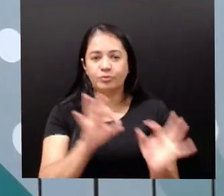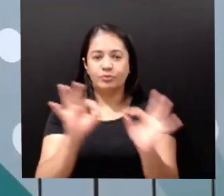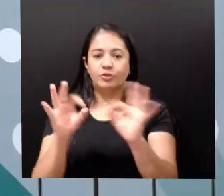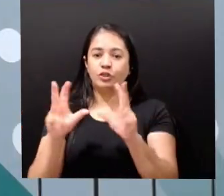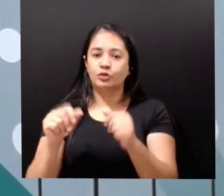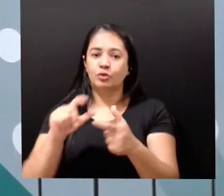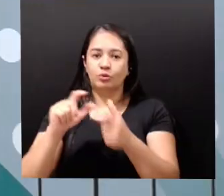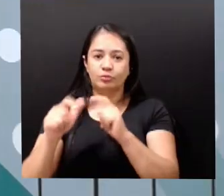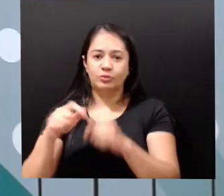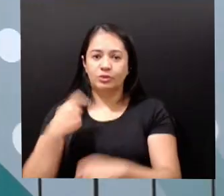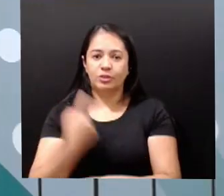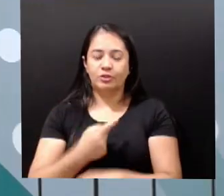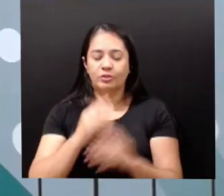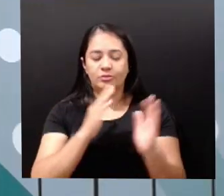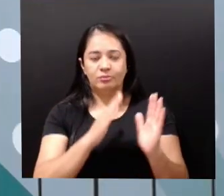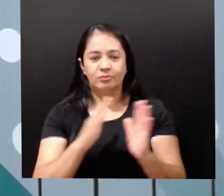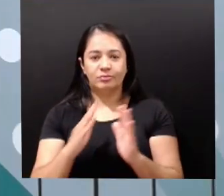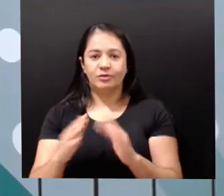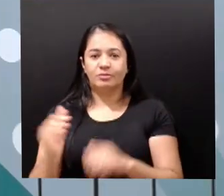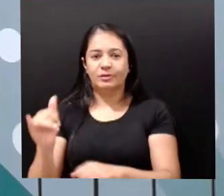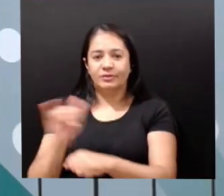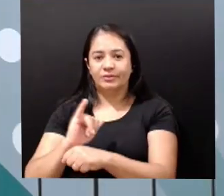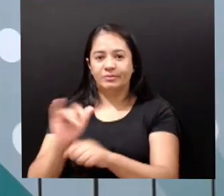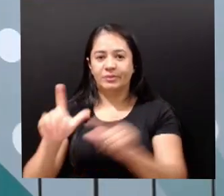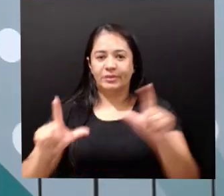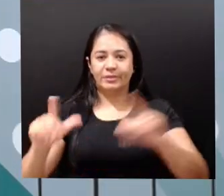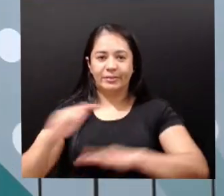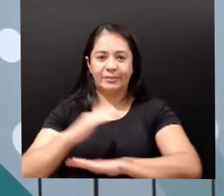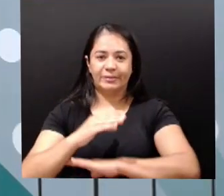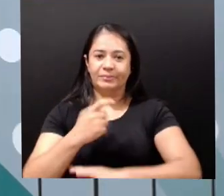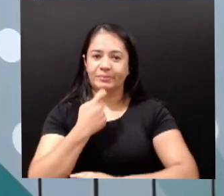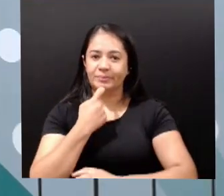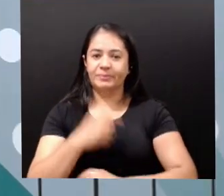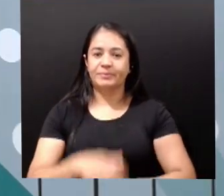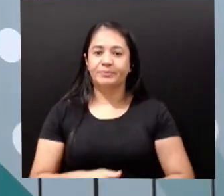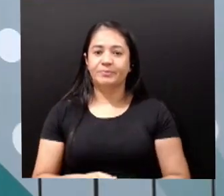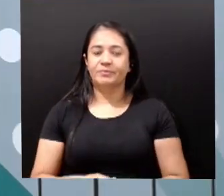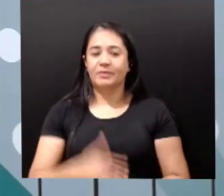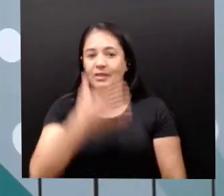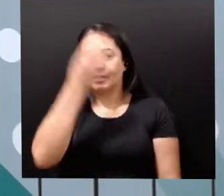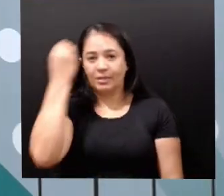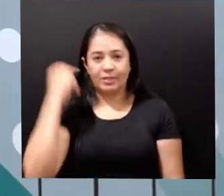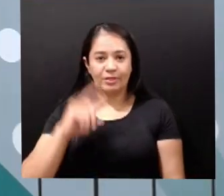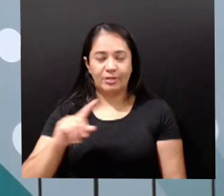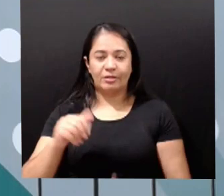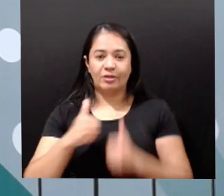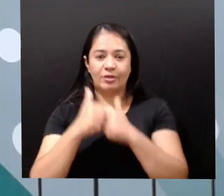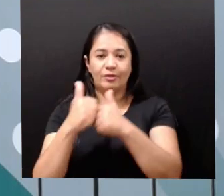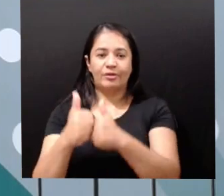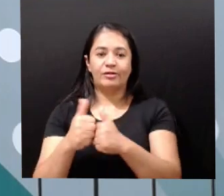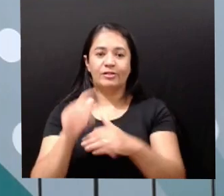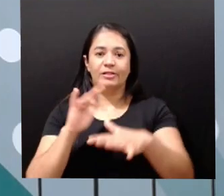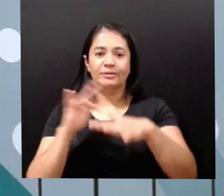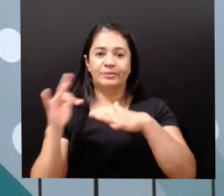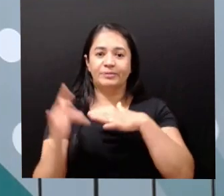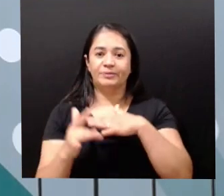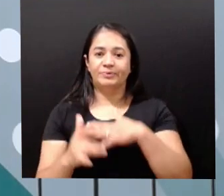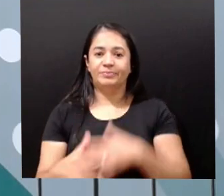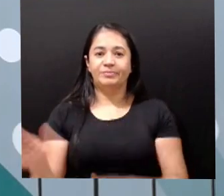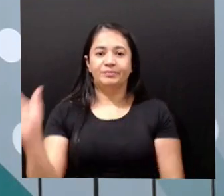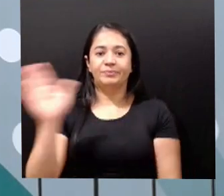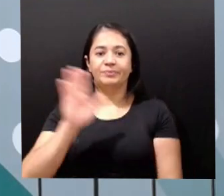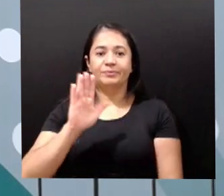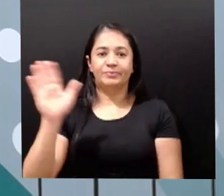conferir todos os quadros da nossa programação no YouTube da TV Câmara Campinas e não se esqueça de nos acompanhar